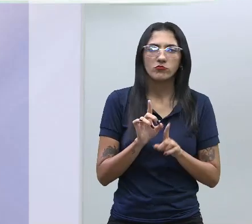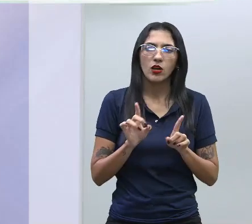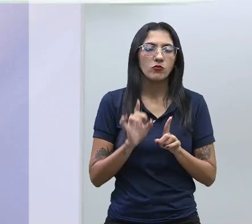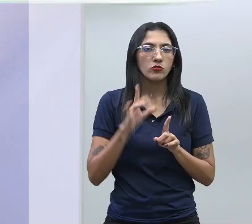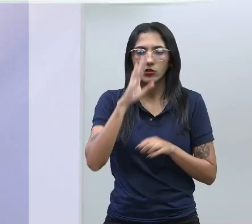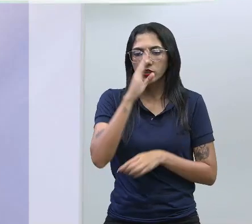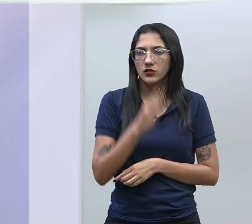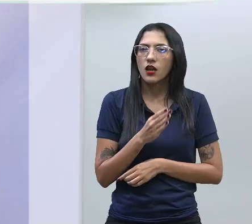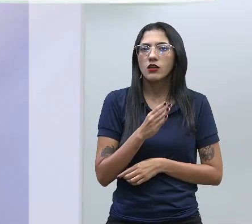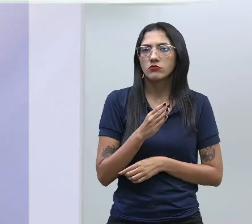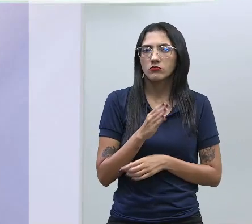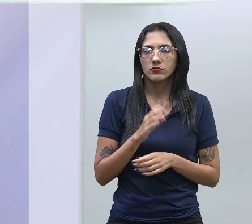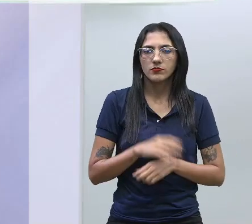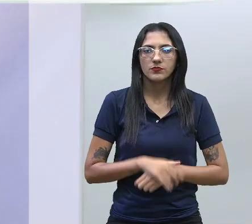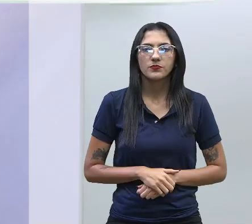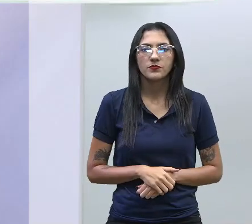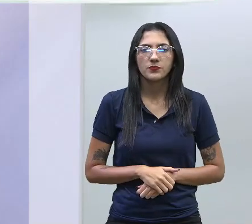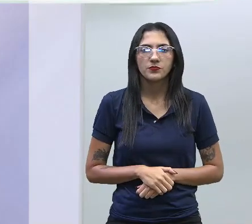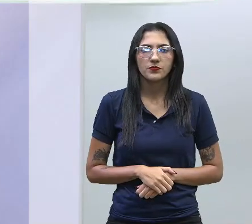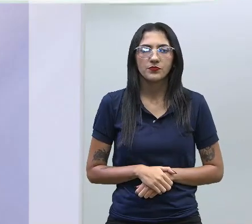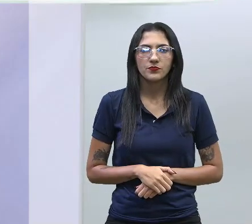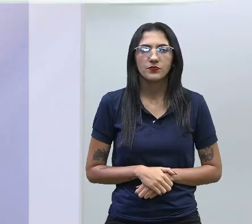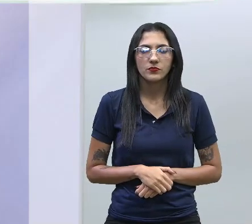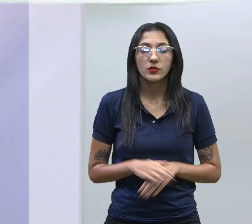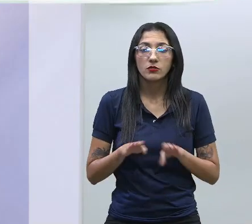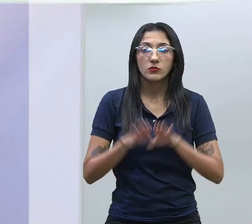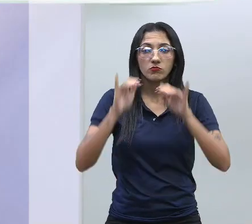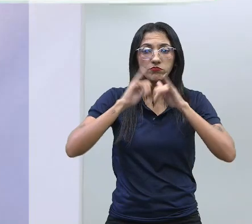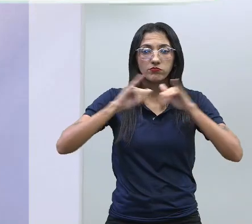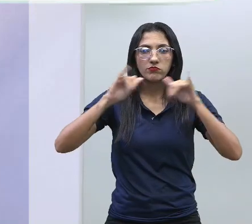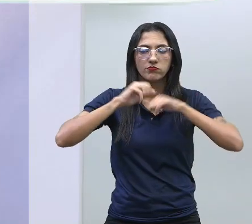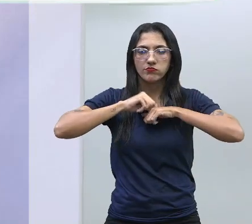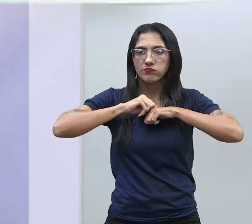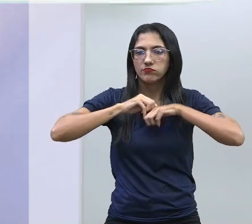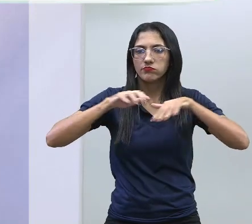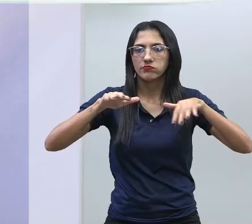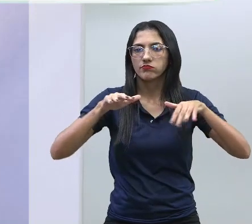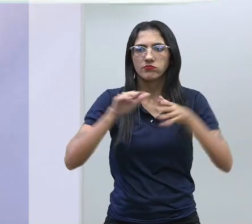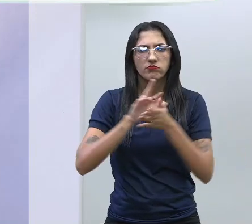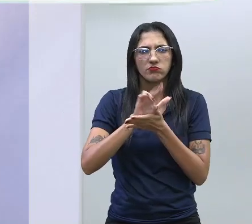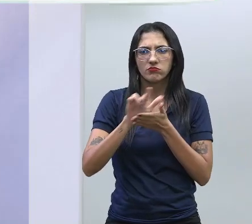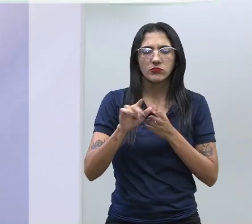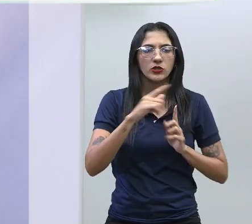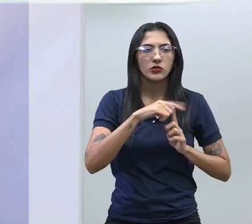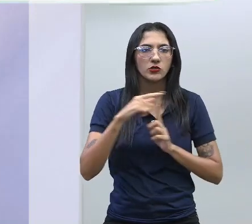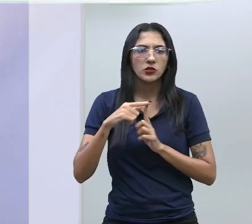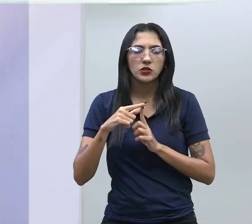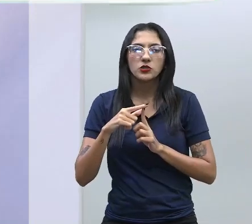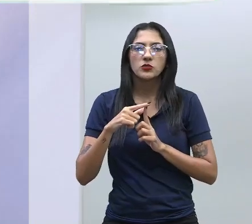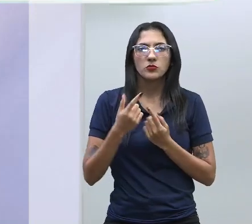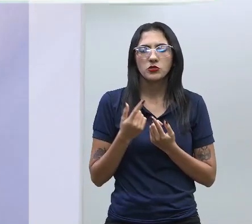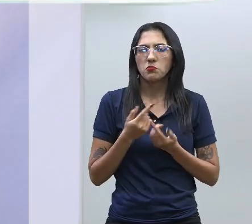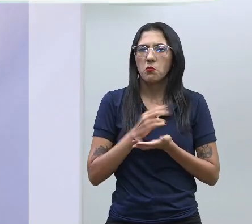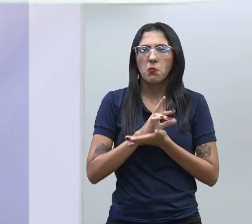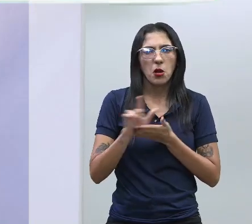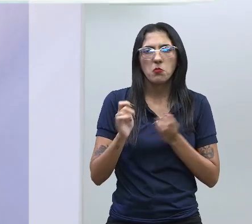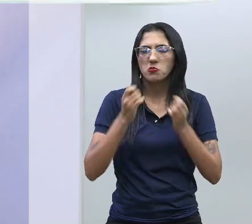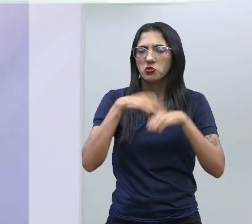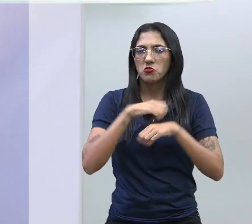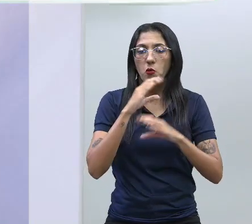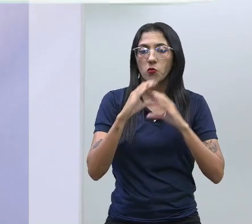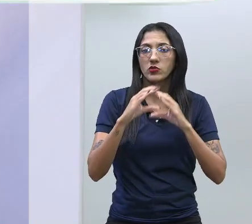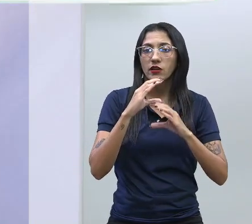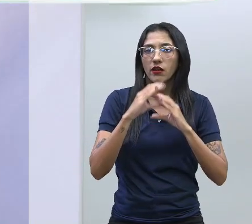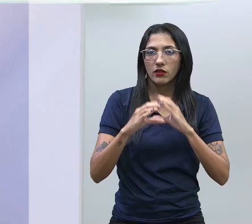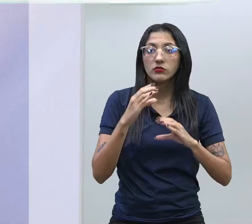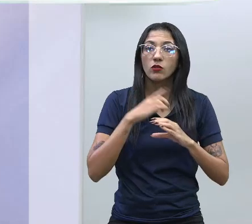ponto. Veiculado nos meios de comunicação. Então todos os meios de comunicação